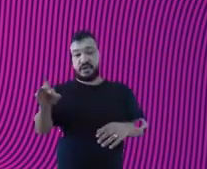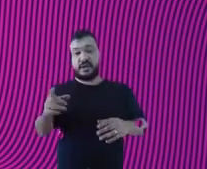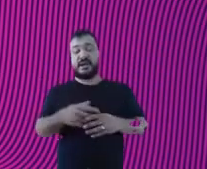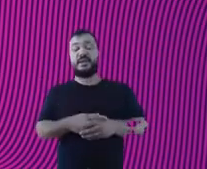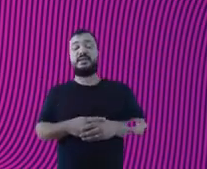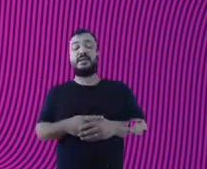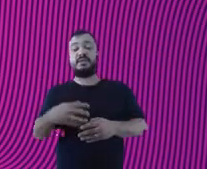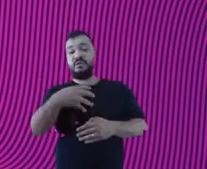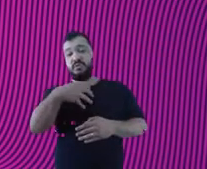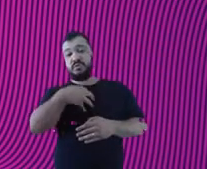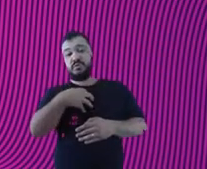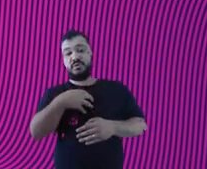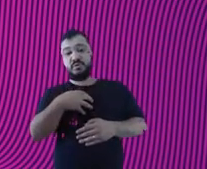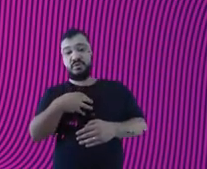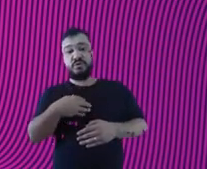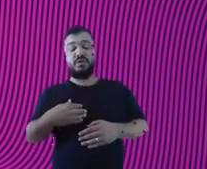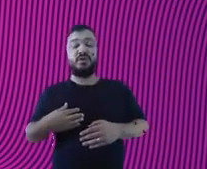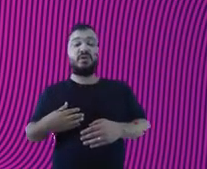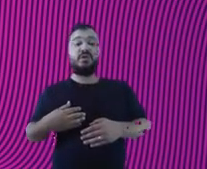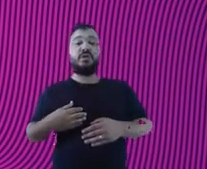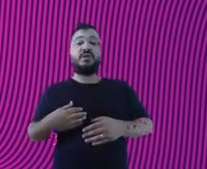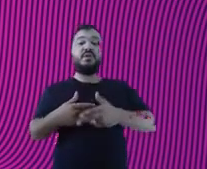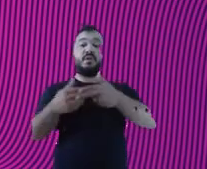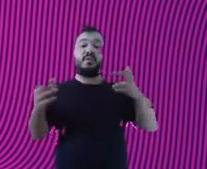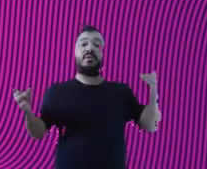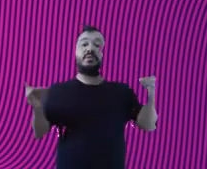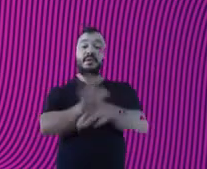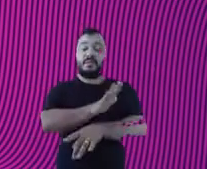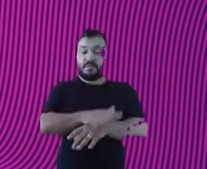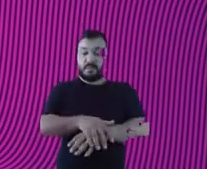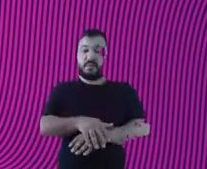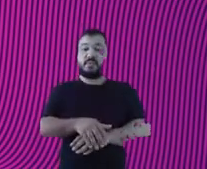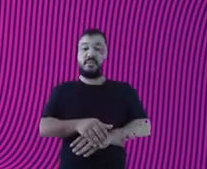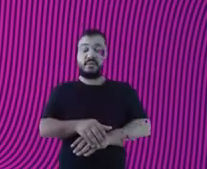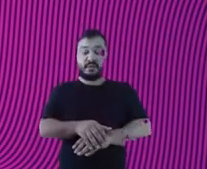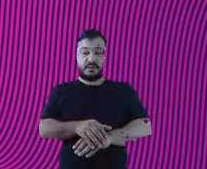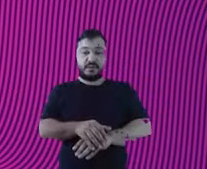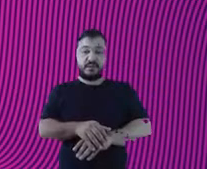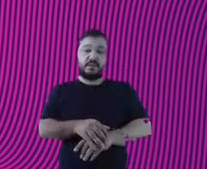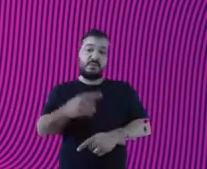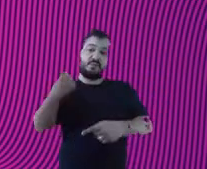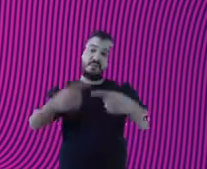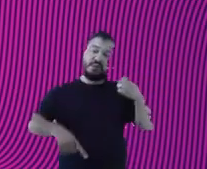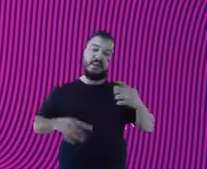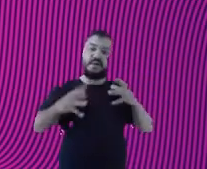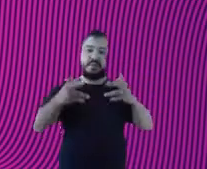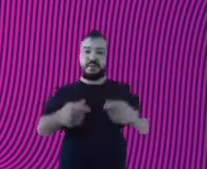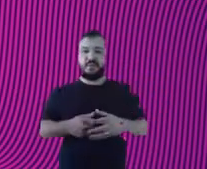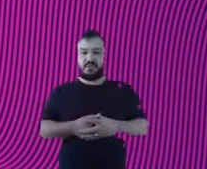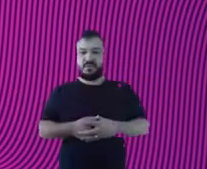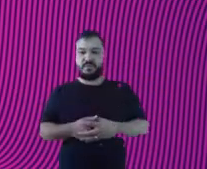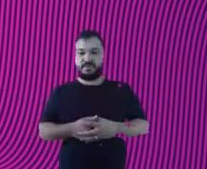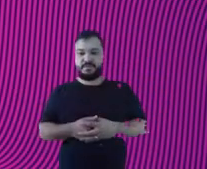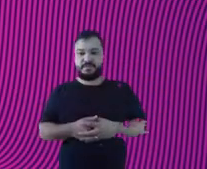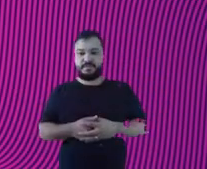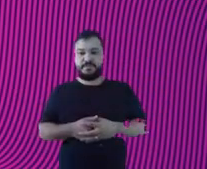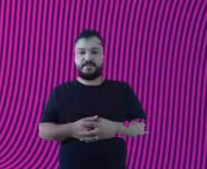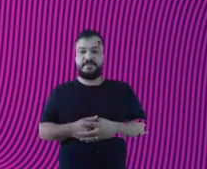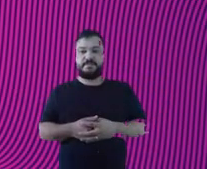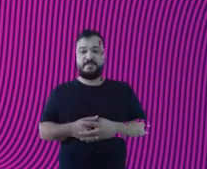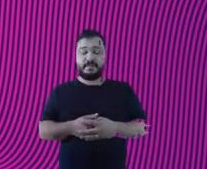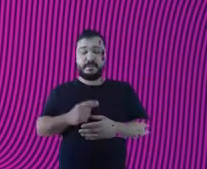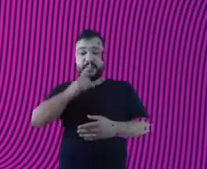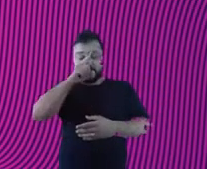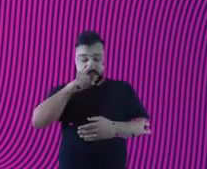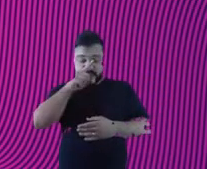jeito, aquela coisa pronta do Cyborg nunca era muito adequada para todos, né? E adequando os riscos e adequando